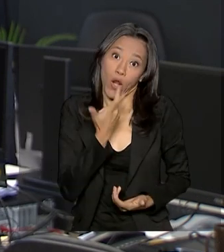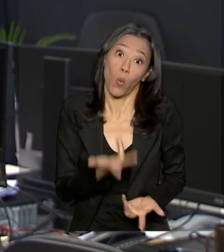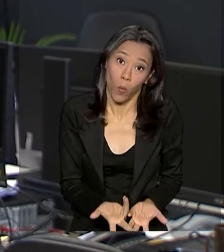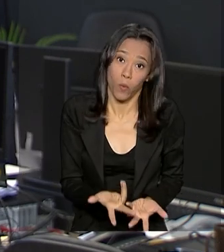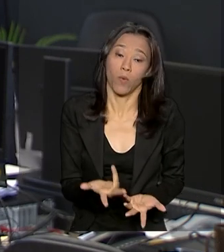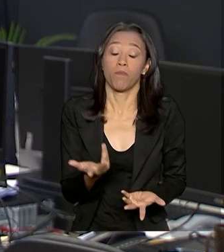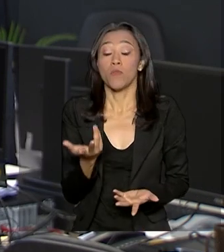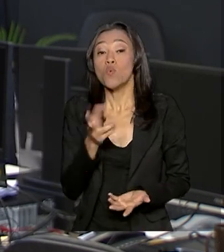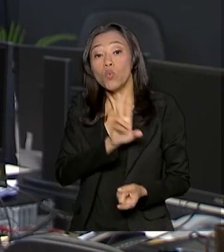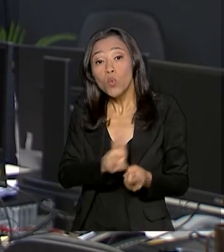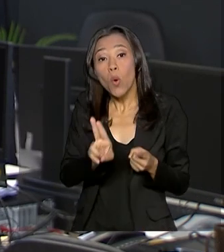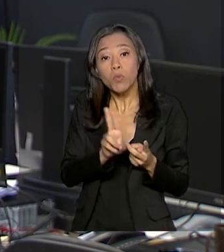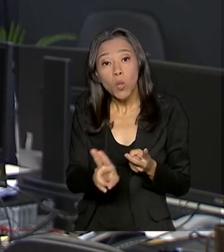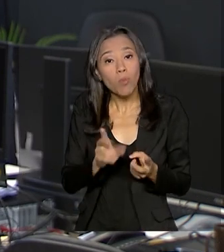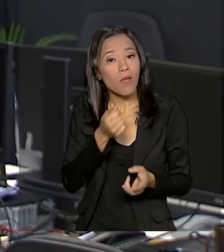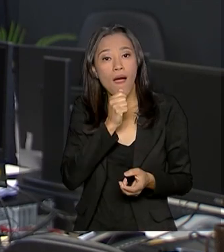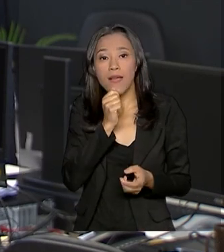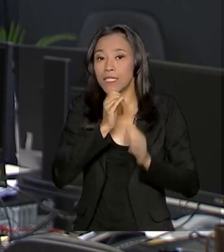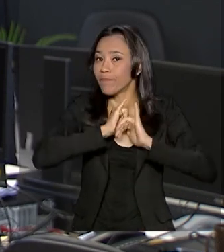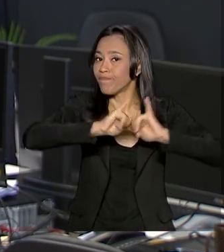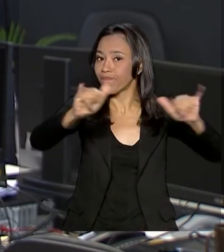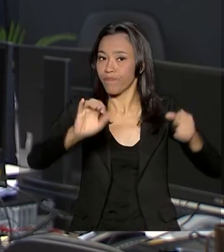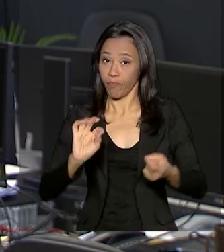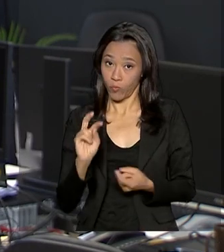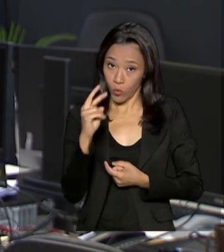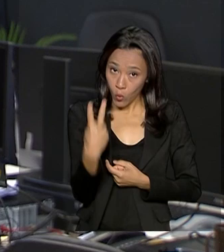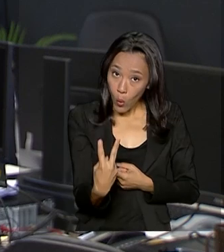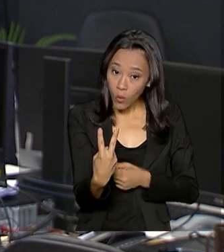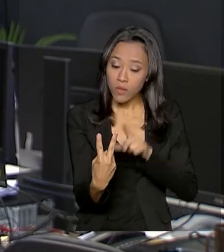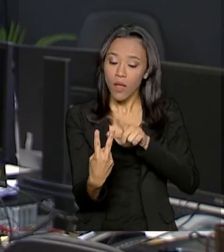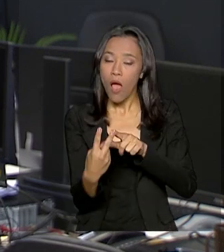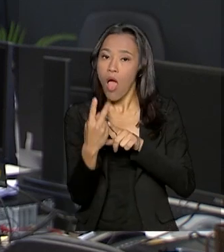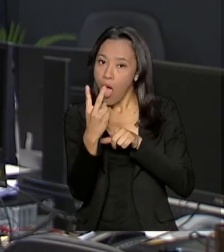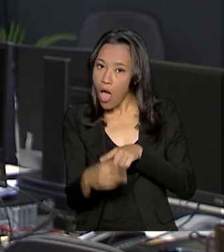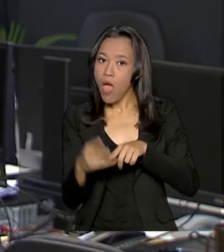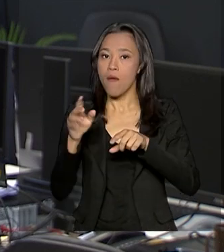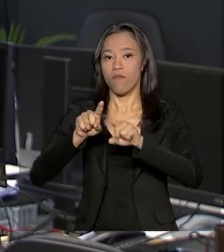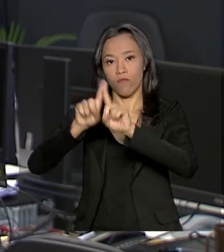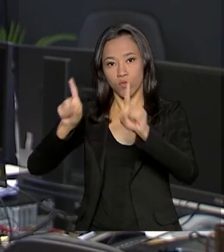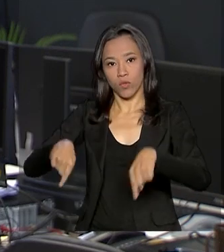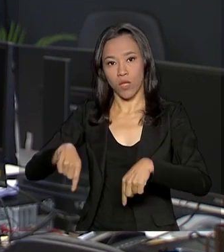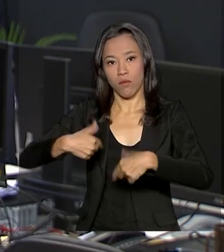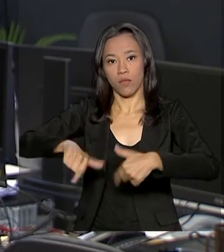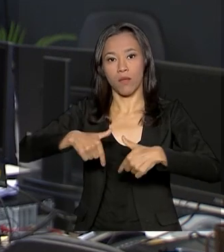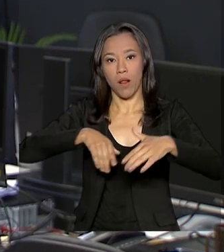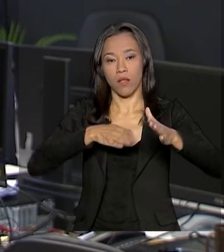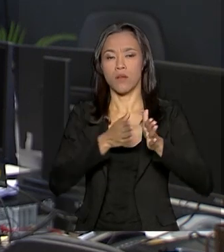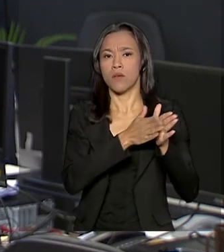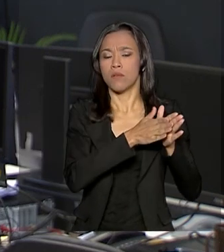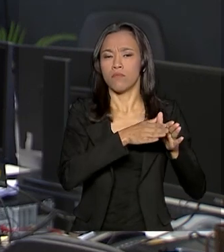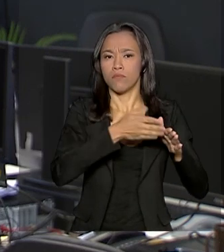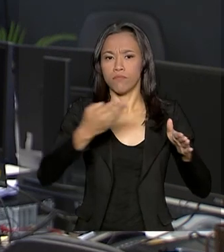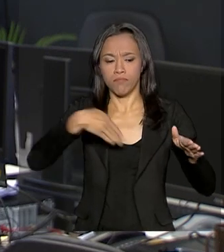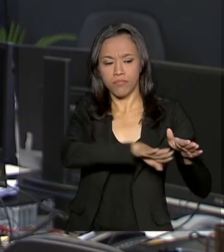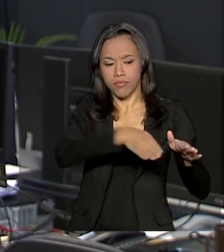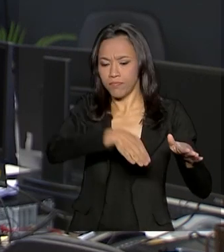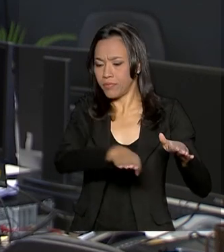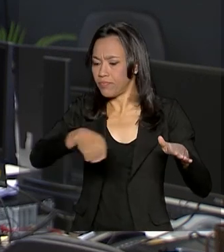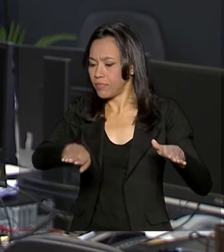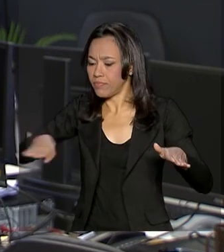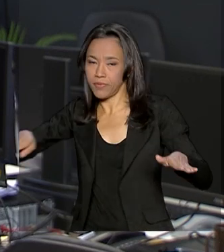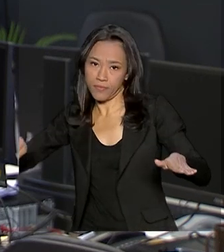divulgados dois deles são o dono e um funcionário do estacionamento onde os veículos utilizados no assalto